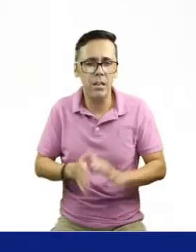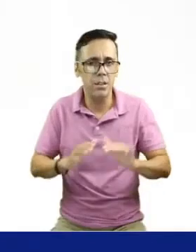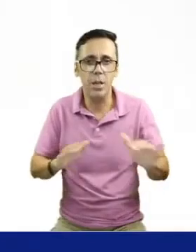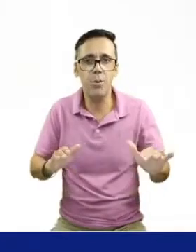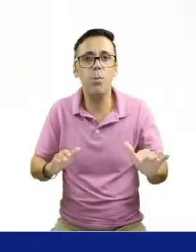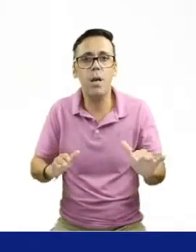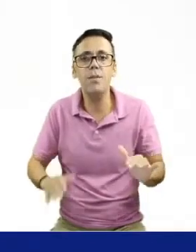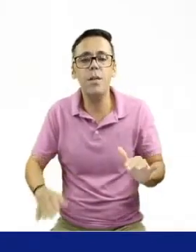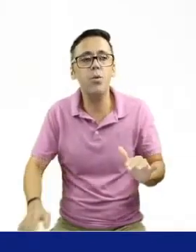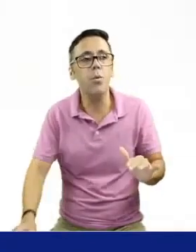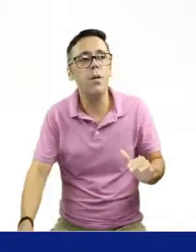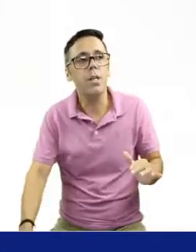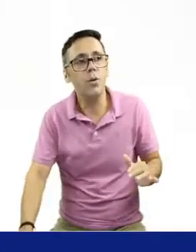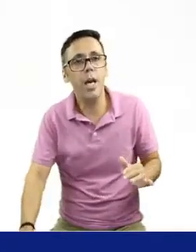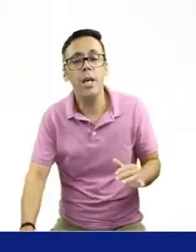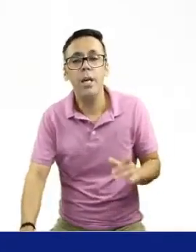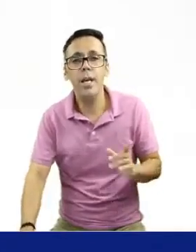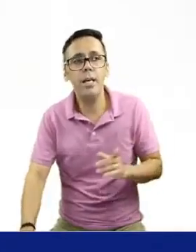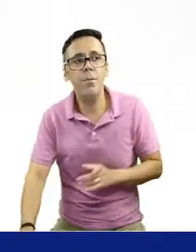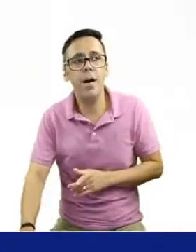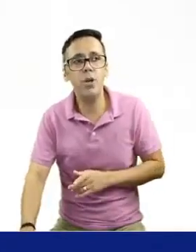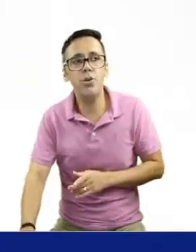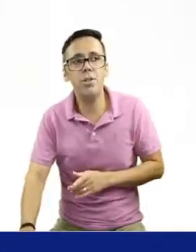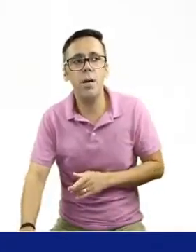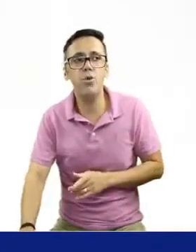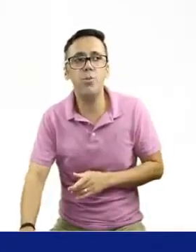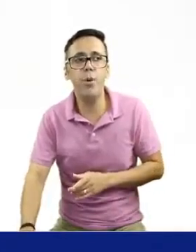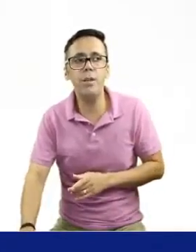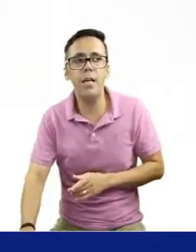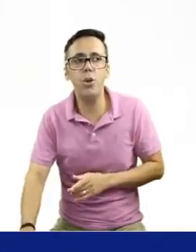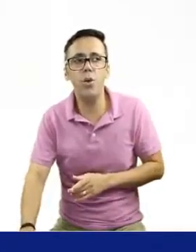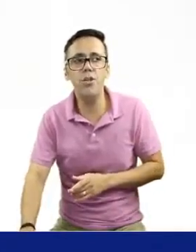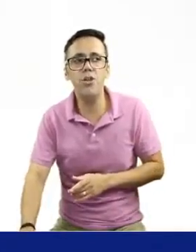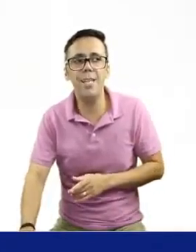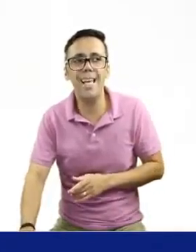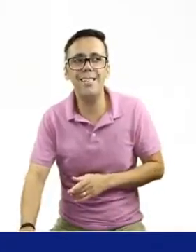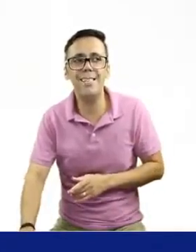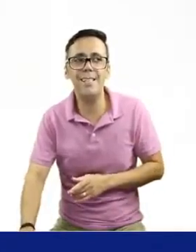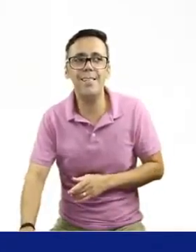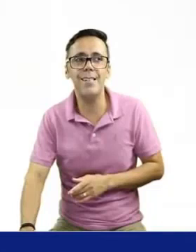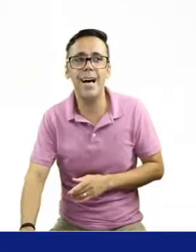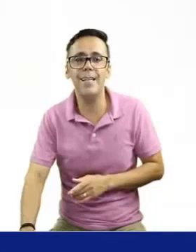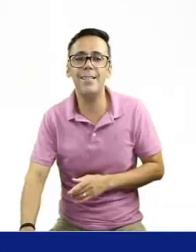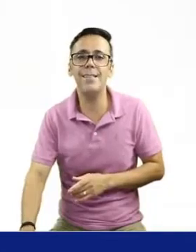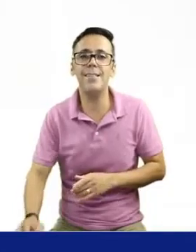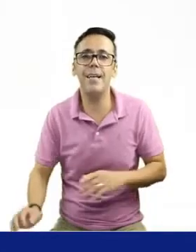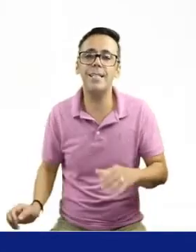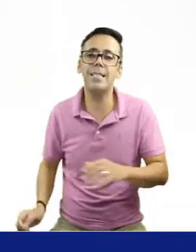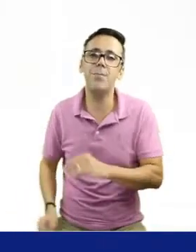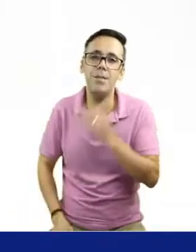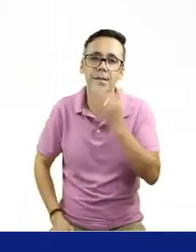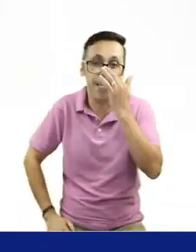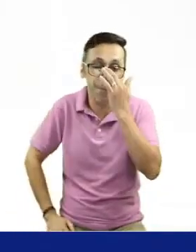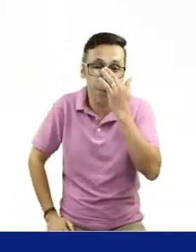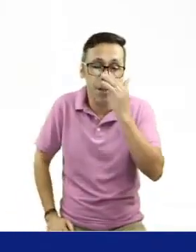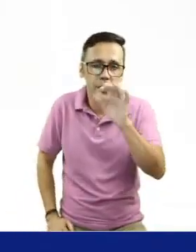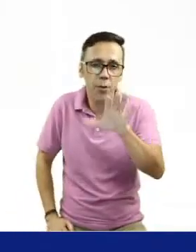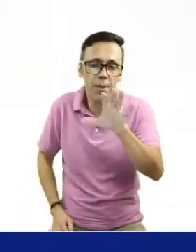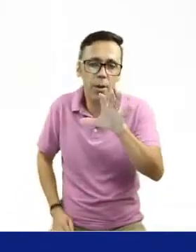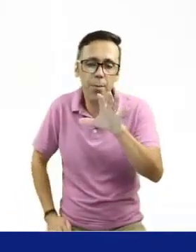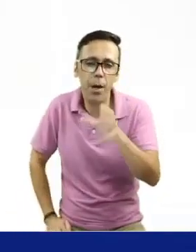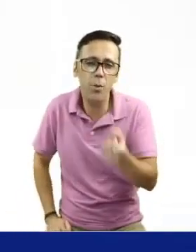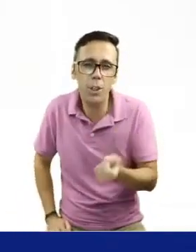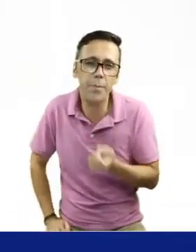tá sem problemas nenhum Tá ok e aqui embaixo nós temos os portadores de necessidades especiais